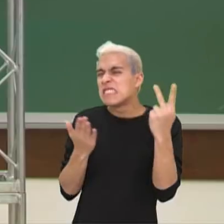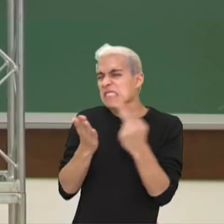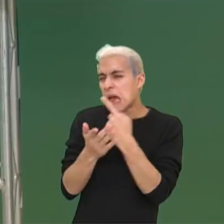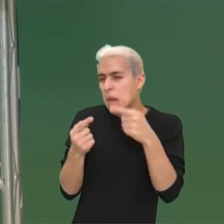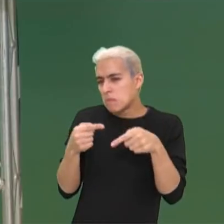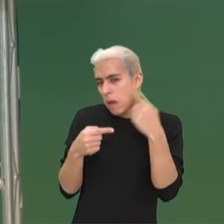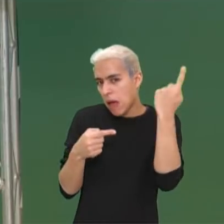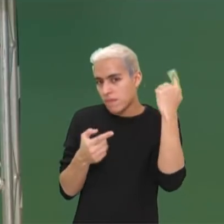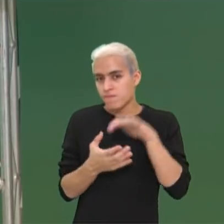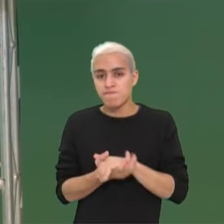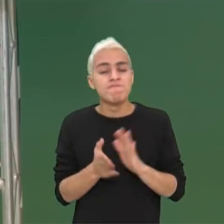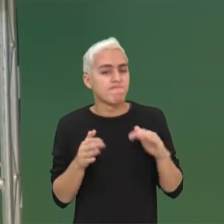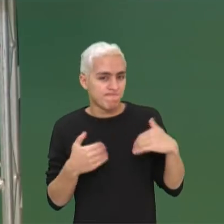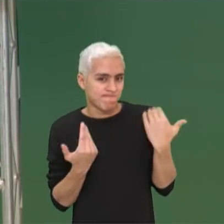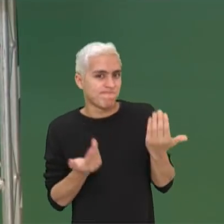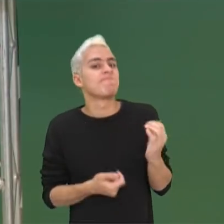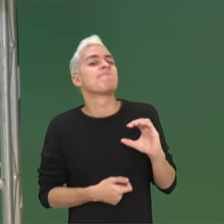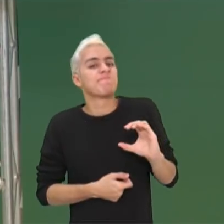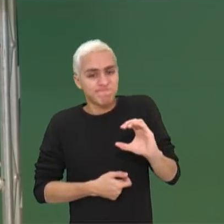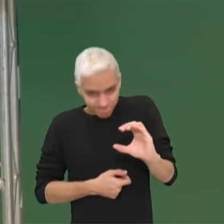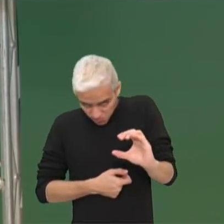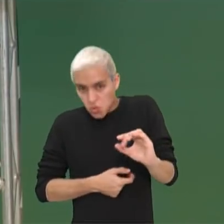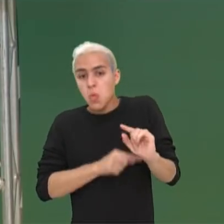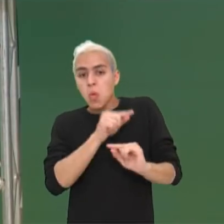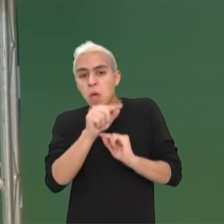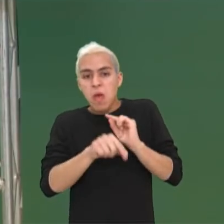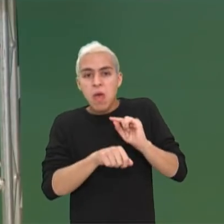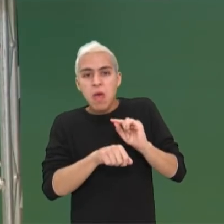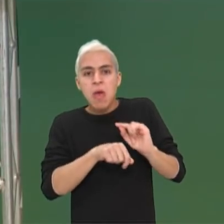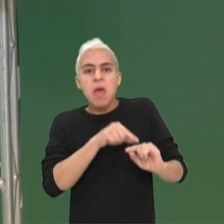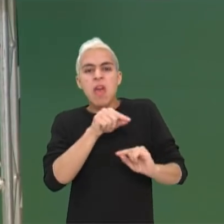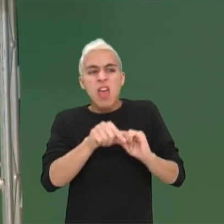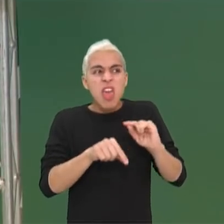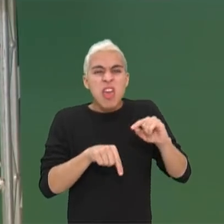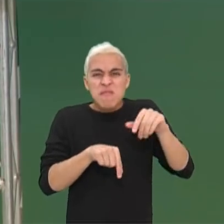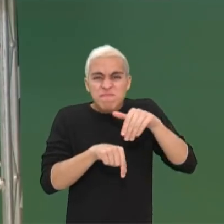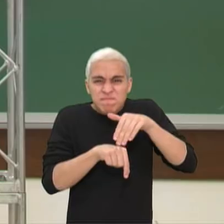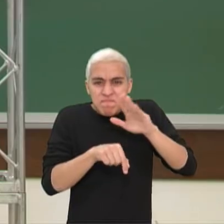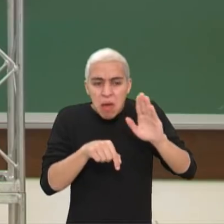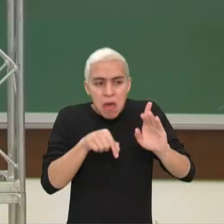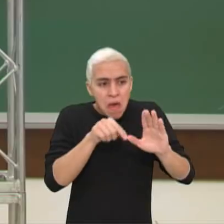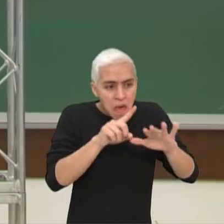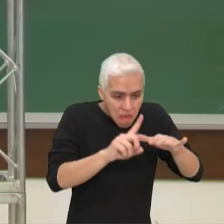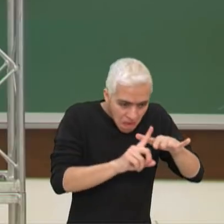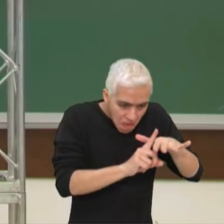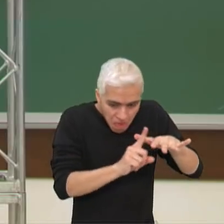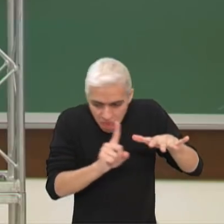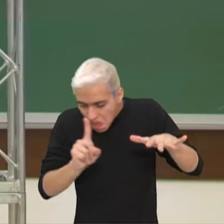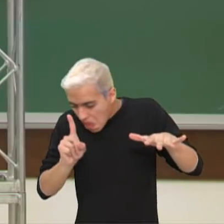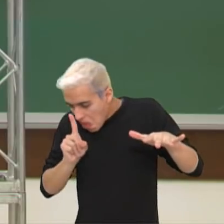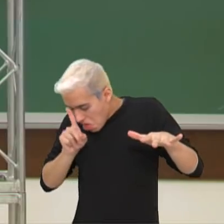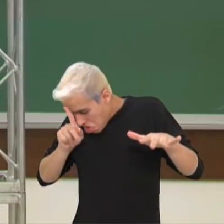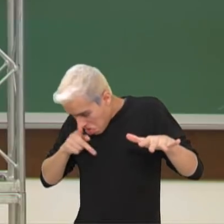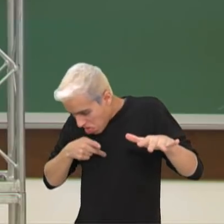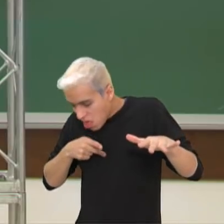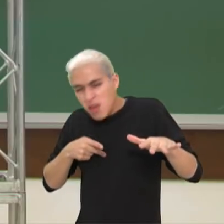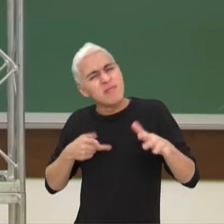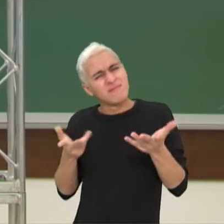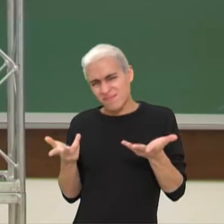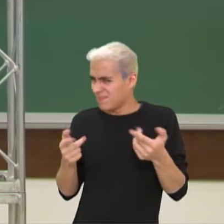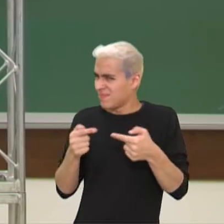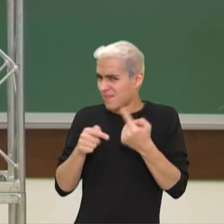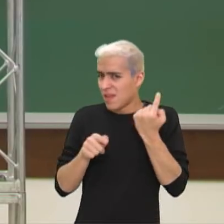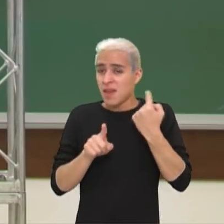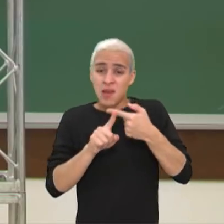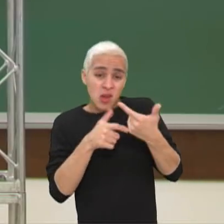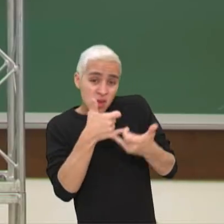A alternativa C, aumenta o isolamento social. A gente falou, né, que Os jogos sempre eu vou estar participando com alguém, ou a